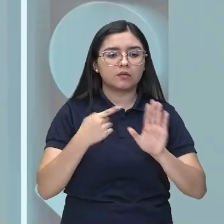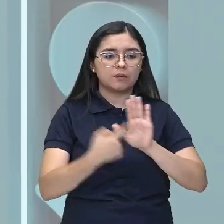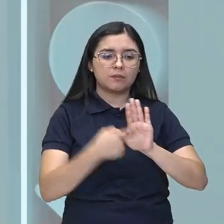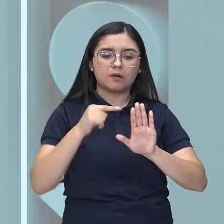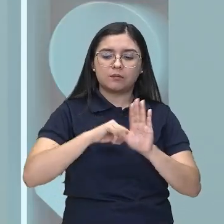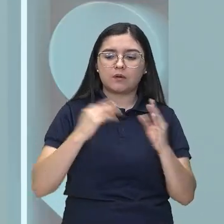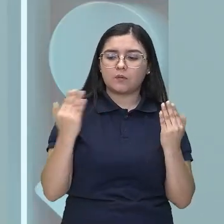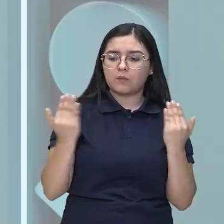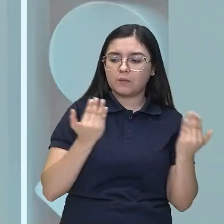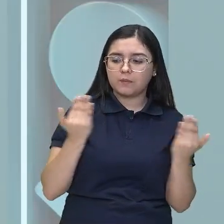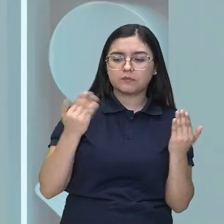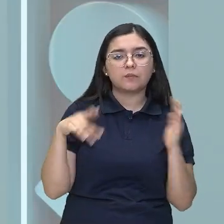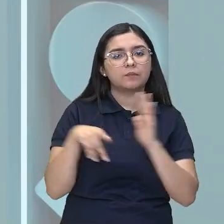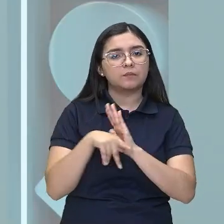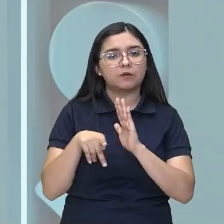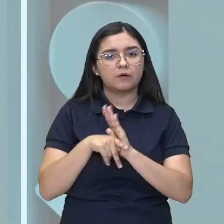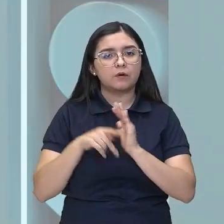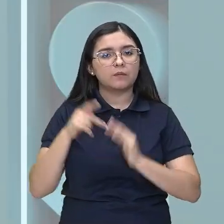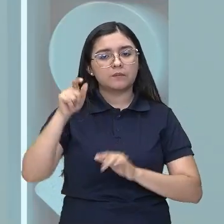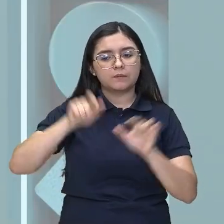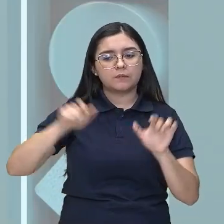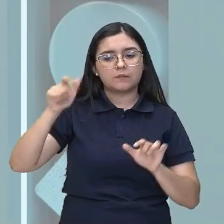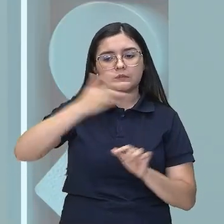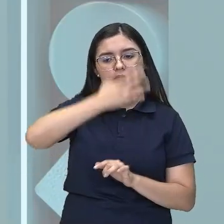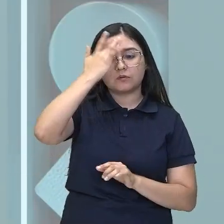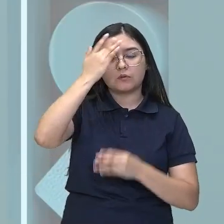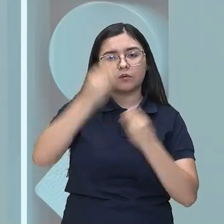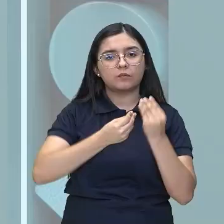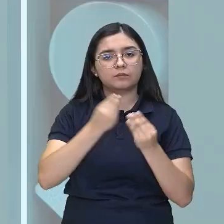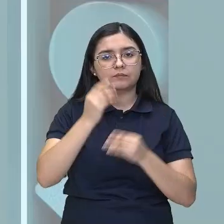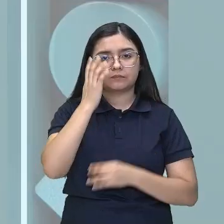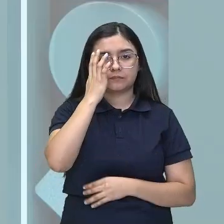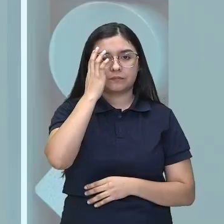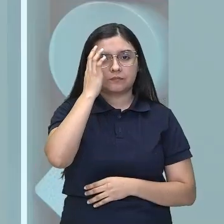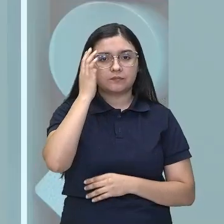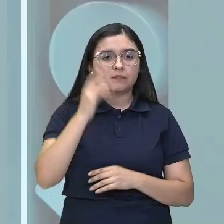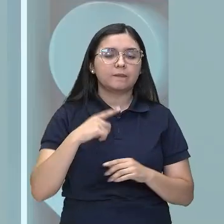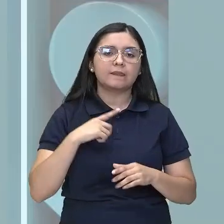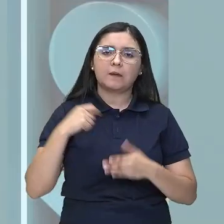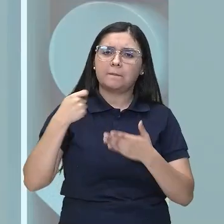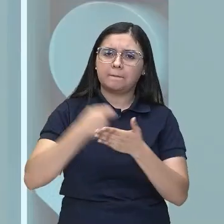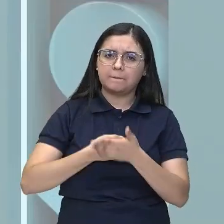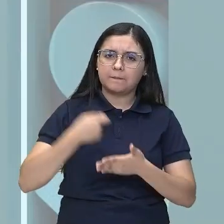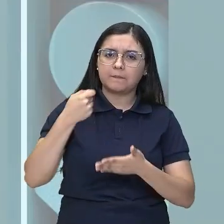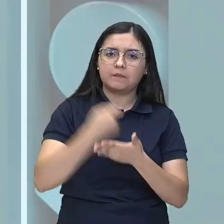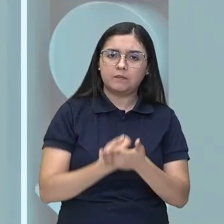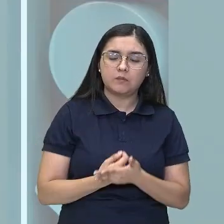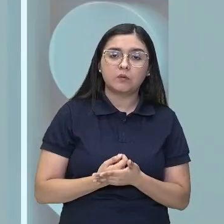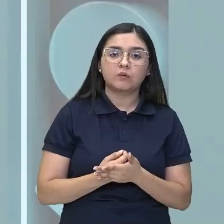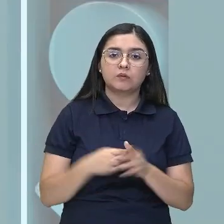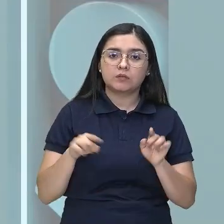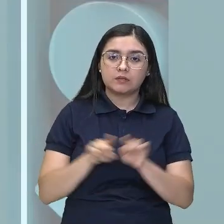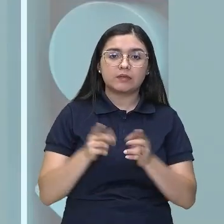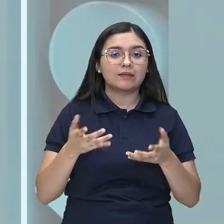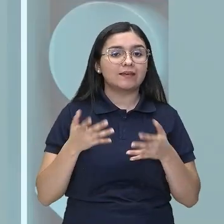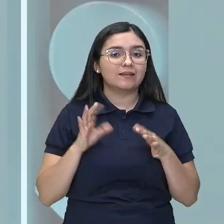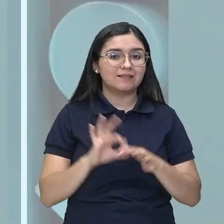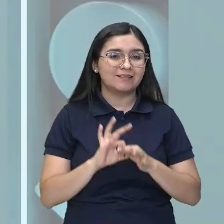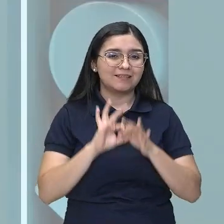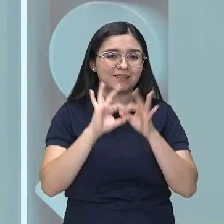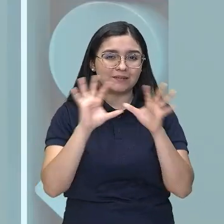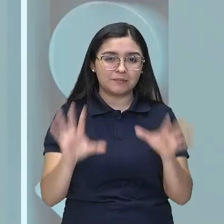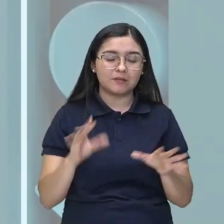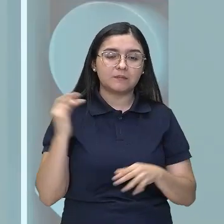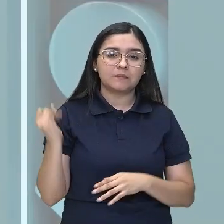falar sobre o próprio brasileiro, sobre como era visto o brasileiro, como esse povo batalhador, esse povo que busca a sua liberdade. Isso é